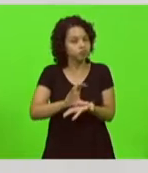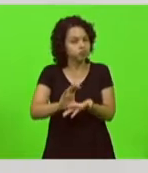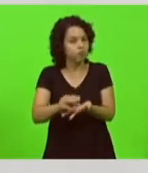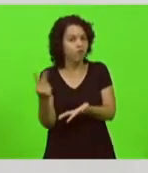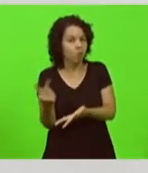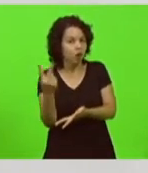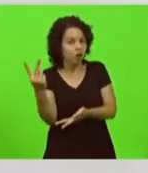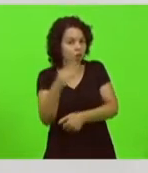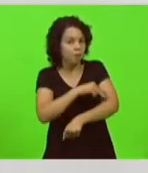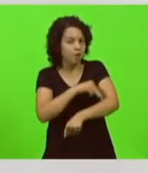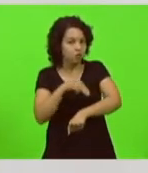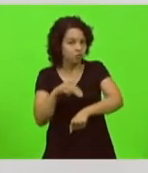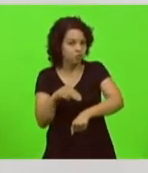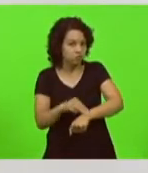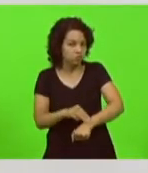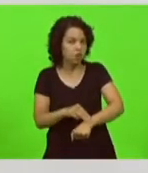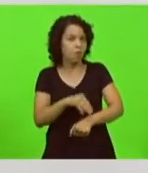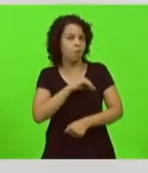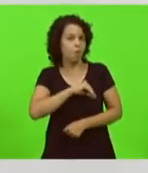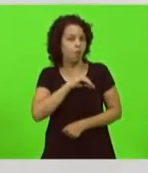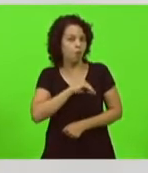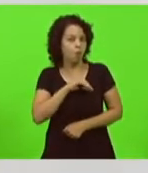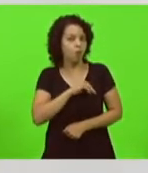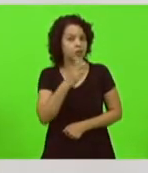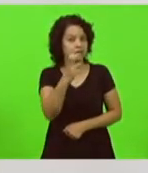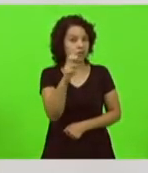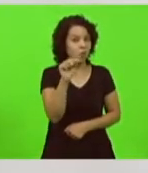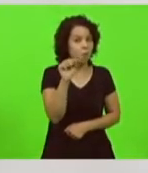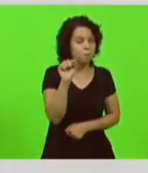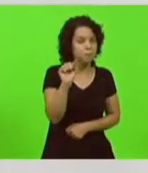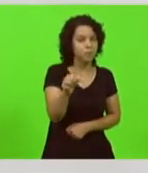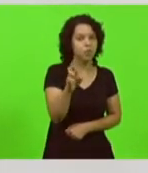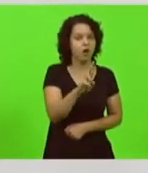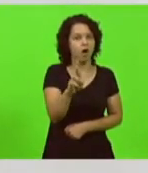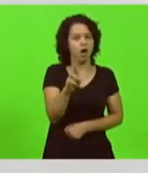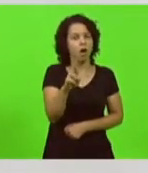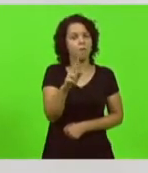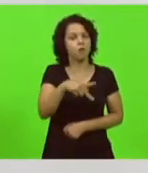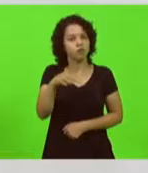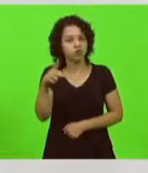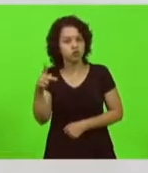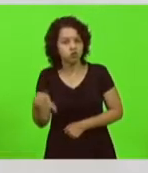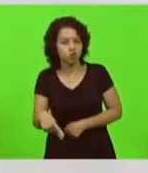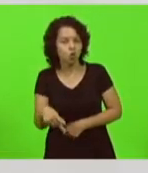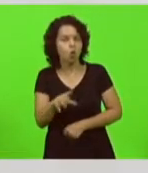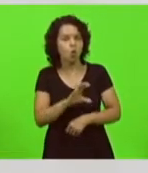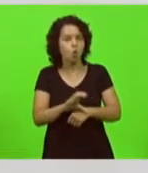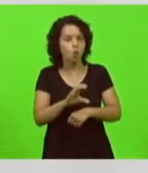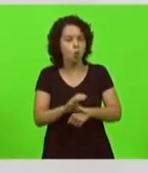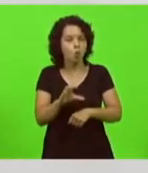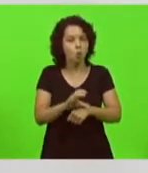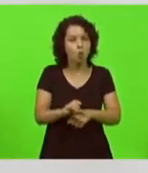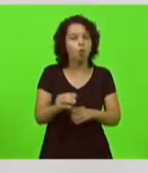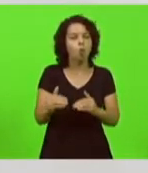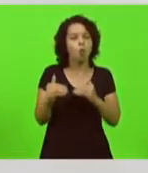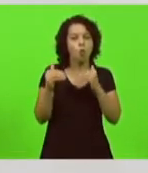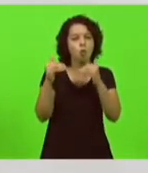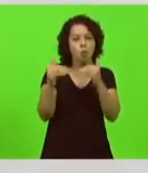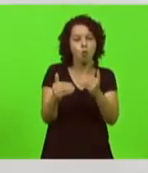remuneração mínima de R$ 5.000 para professor com curso superior e carga horária de 40 horas, incluindo